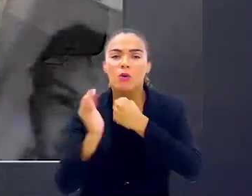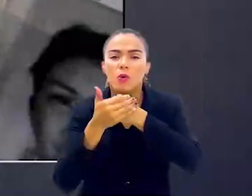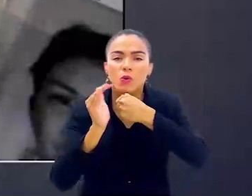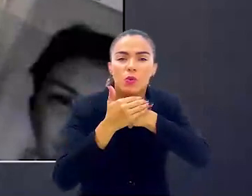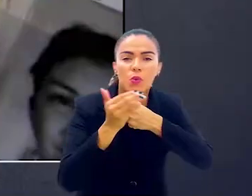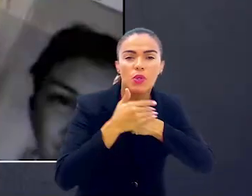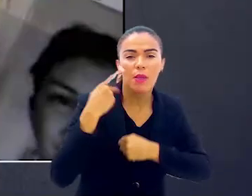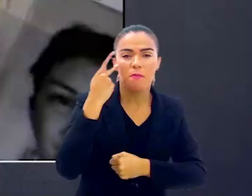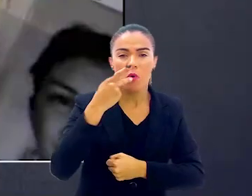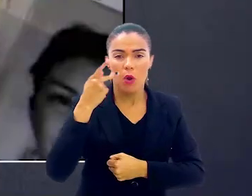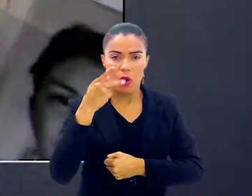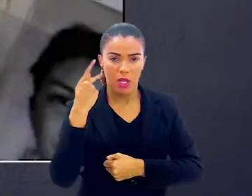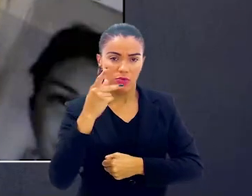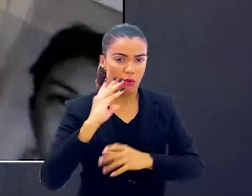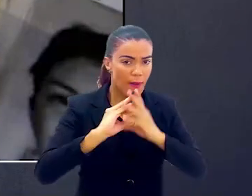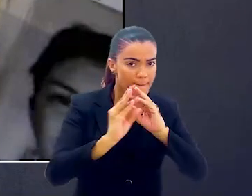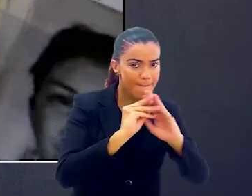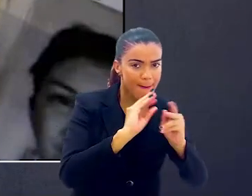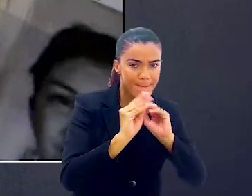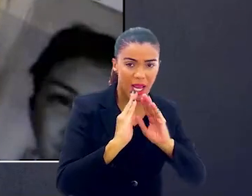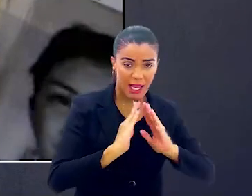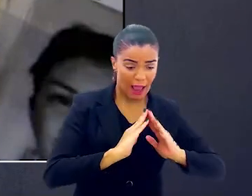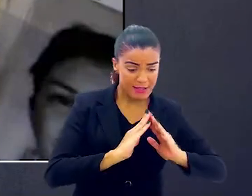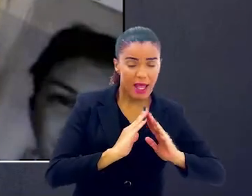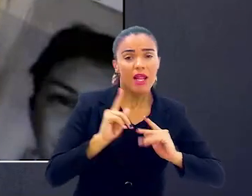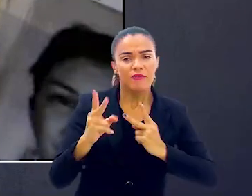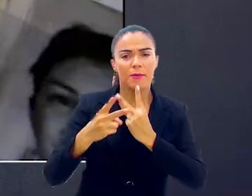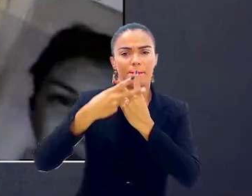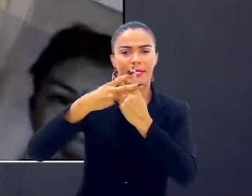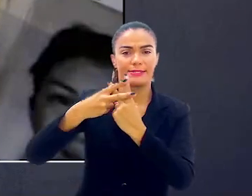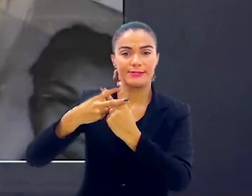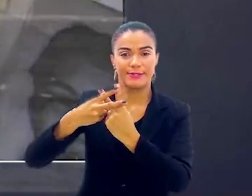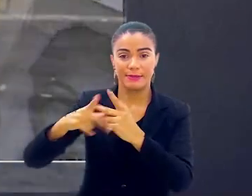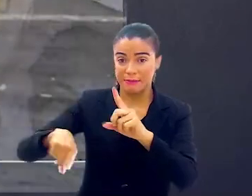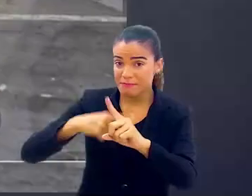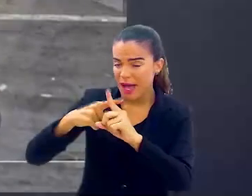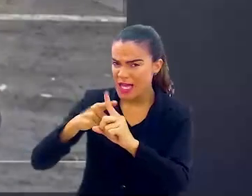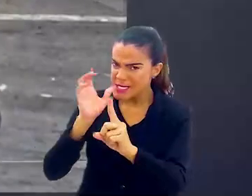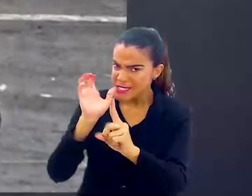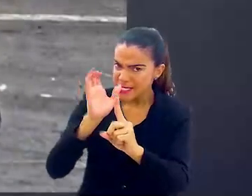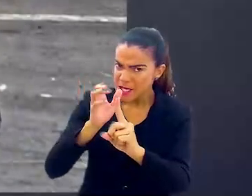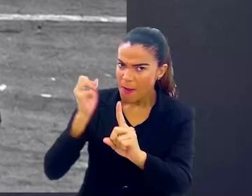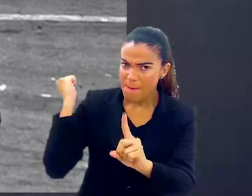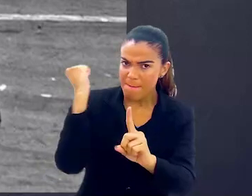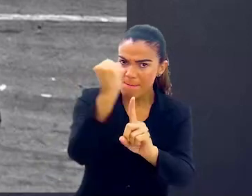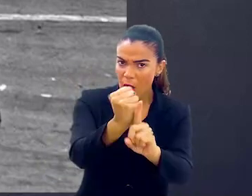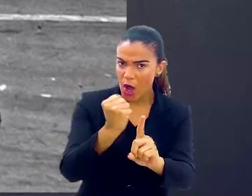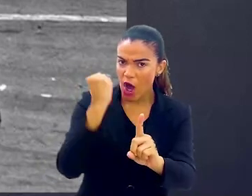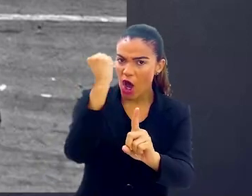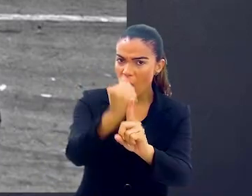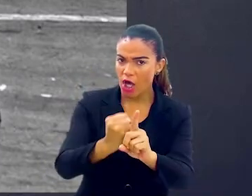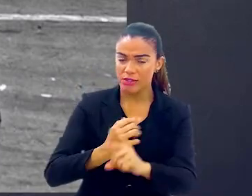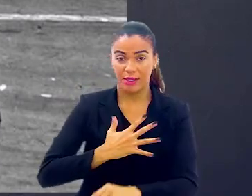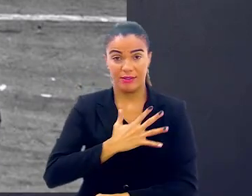Por esconder políticos perseguidos pela ditadura em casa, foi preso e jurado de morte pelo regime ditatorial,